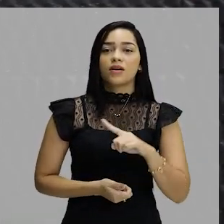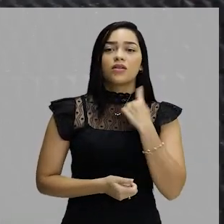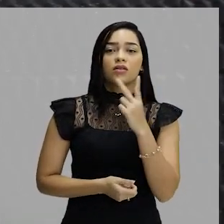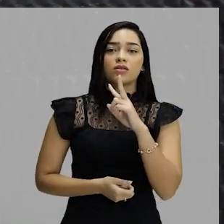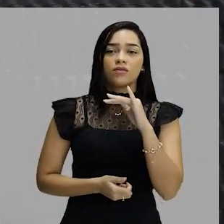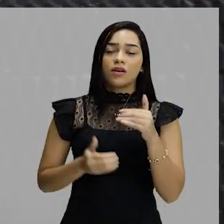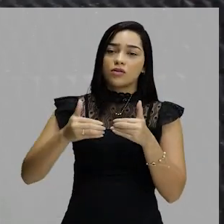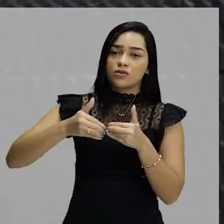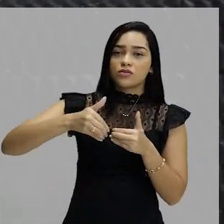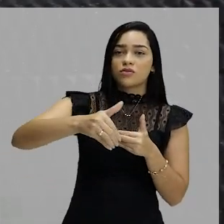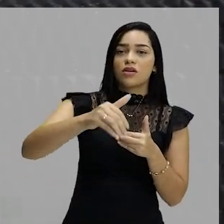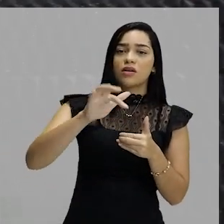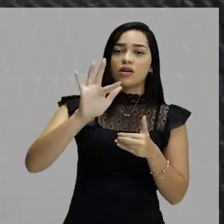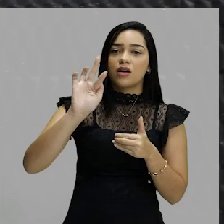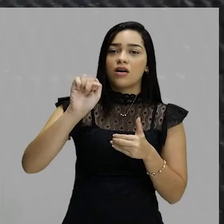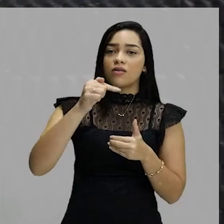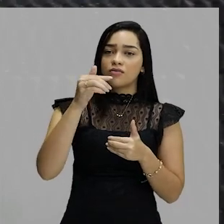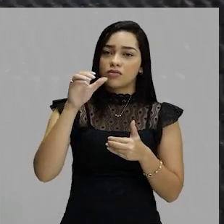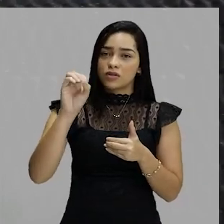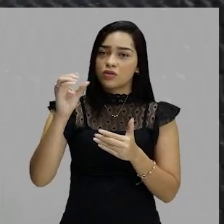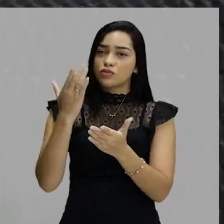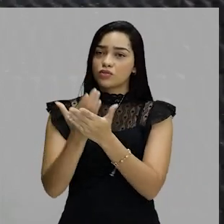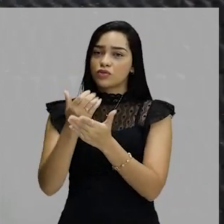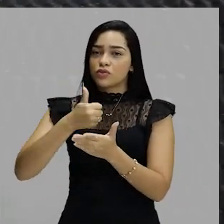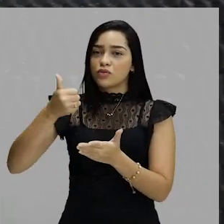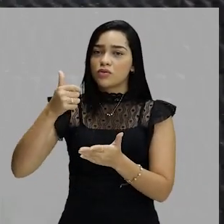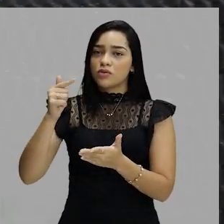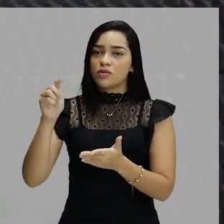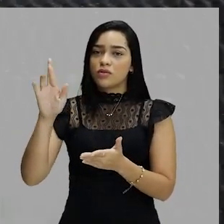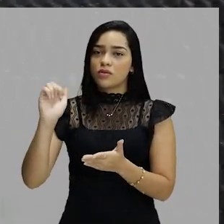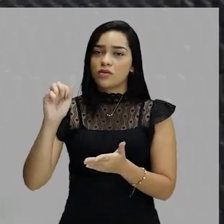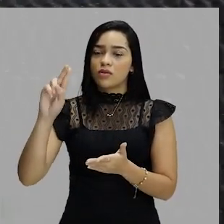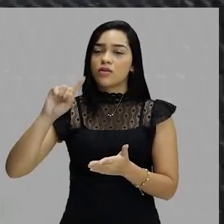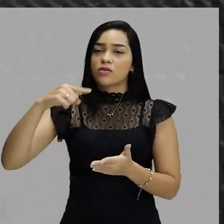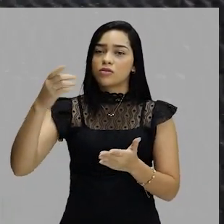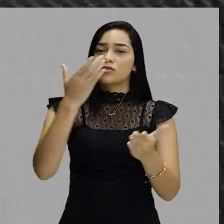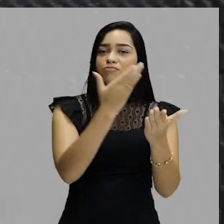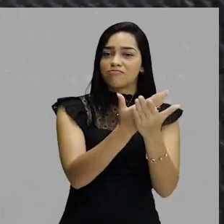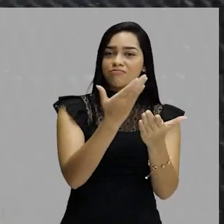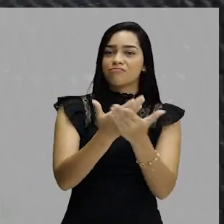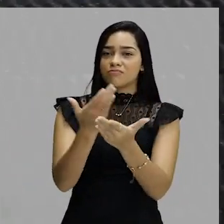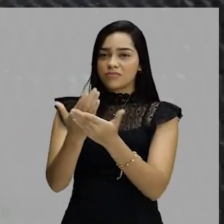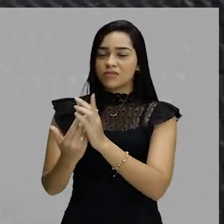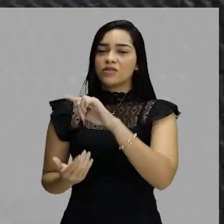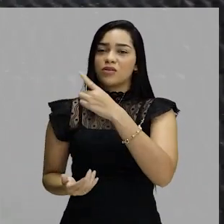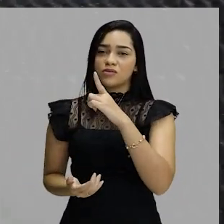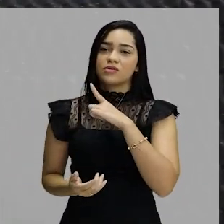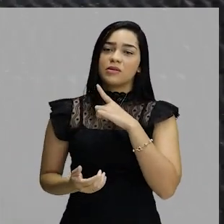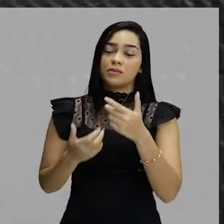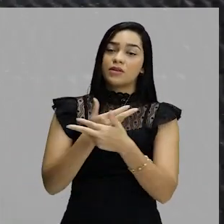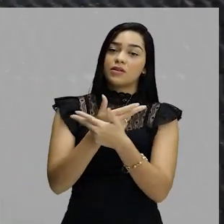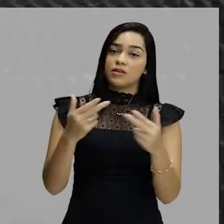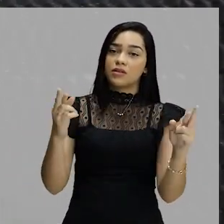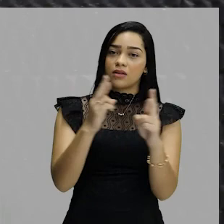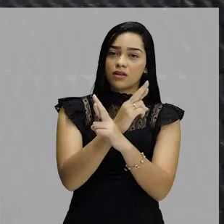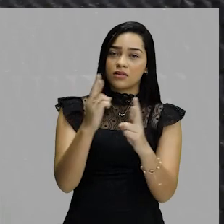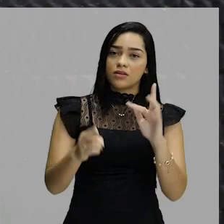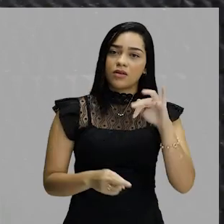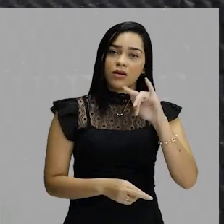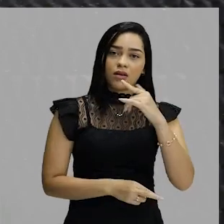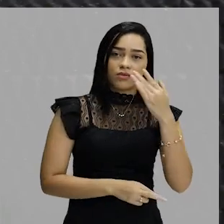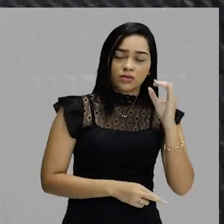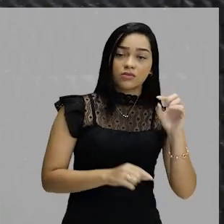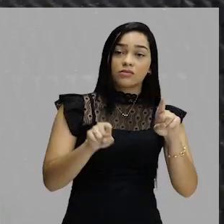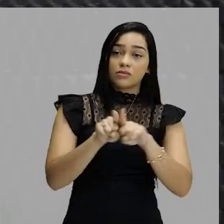dar continuidade ao estudo da função do primeiro grau. Em outras aulas a gente já vai falar de outras coisas em relação à função do primeiro